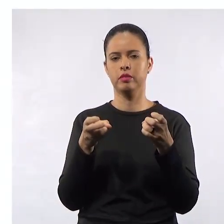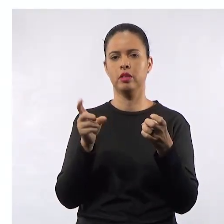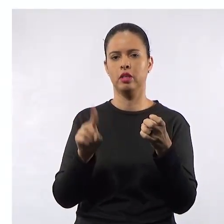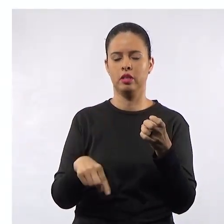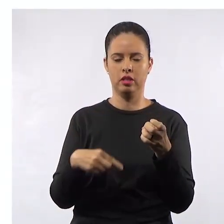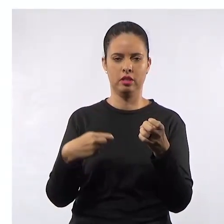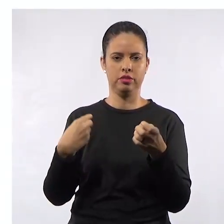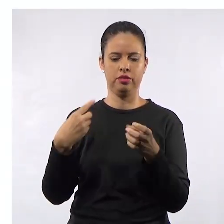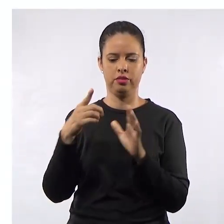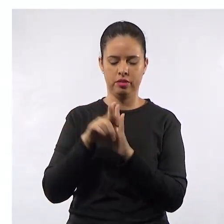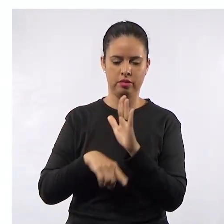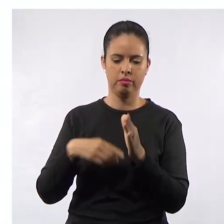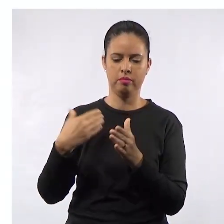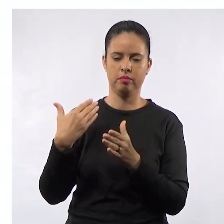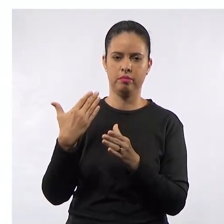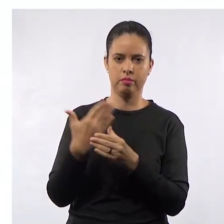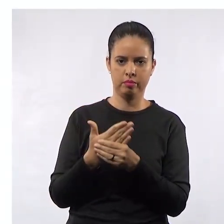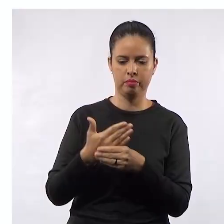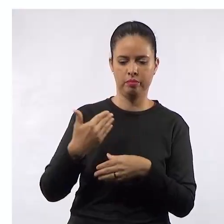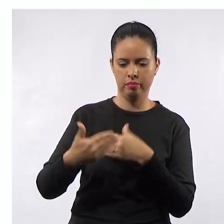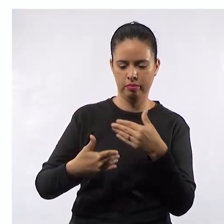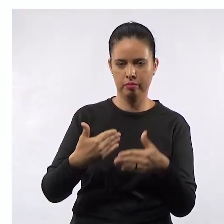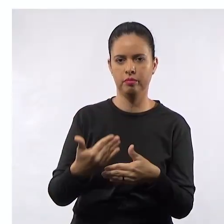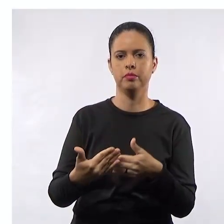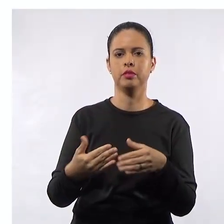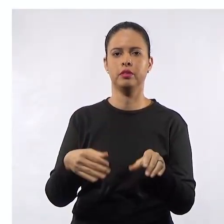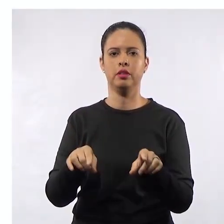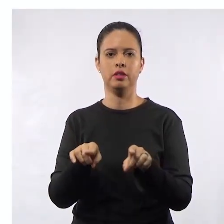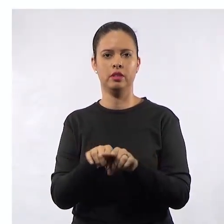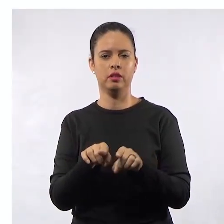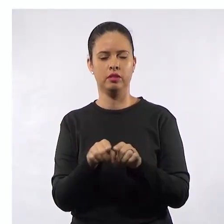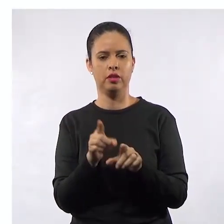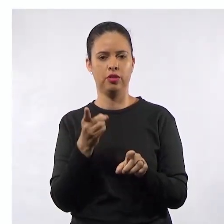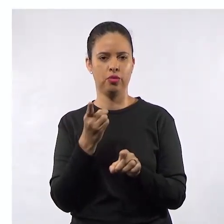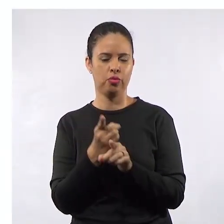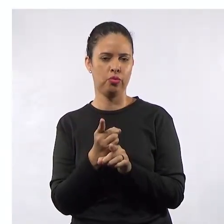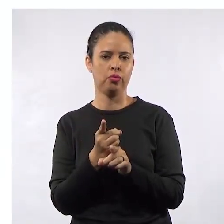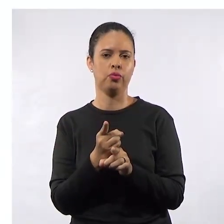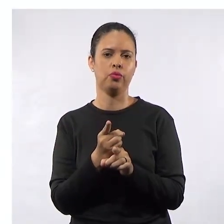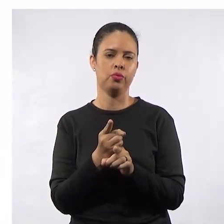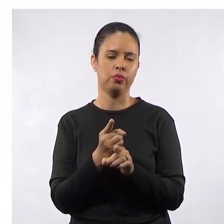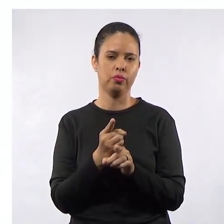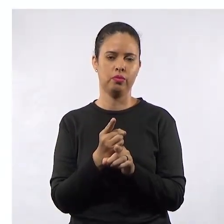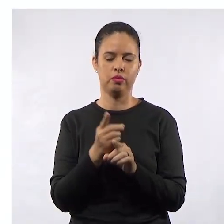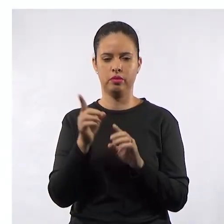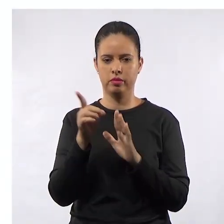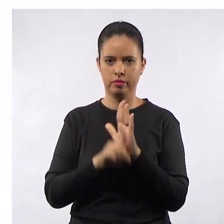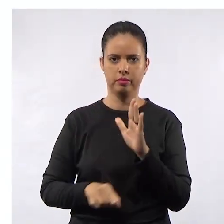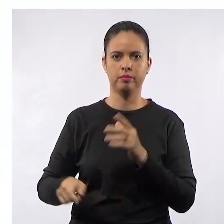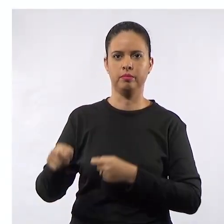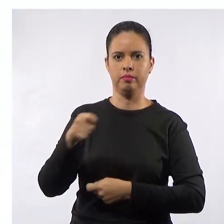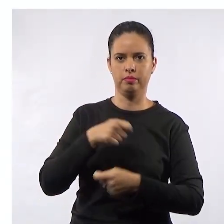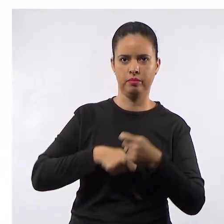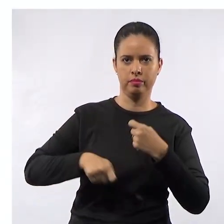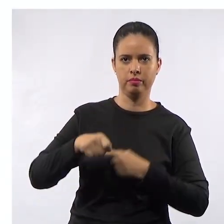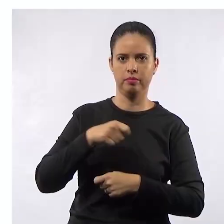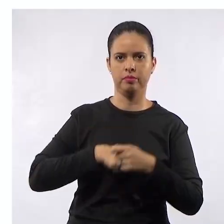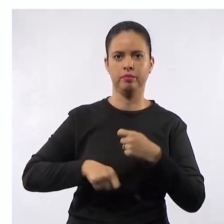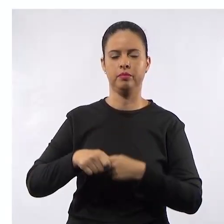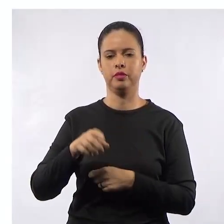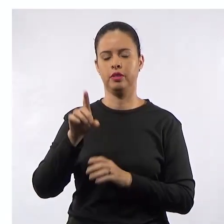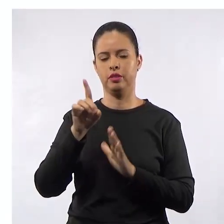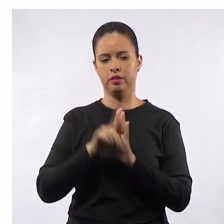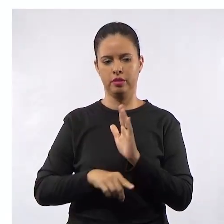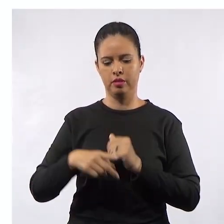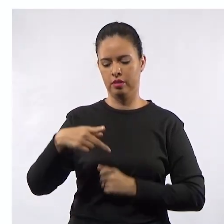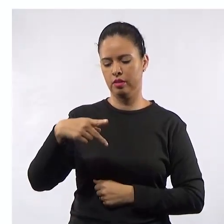ali o direito processual civil. Tem também os momentos ali que você verifica que traz sobre o direito administrativo,